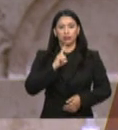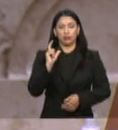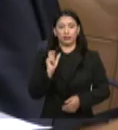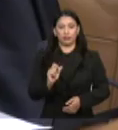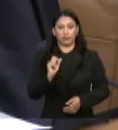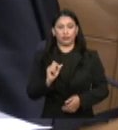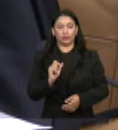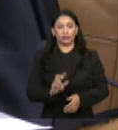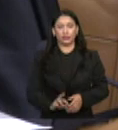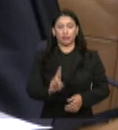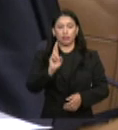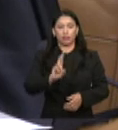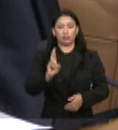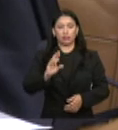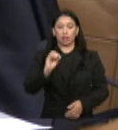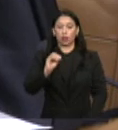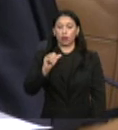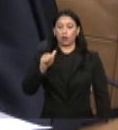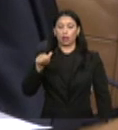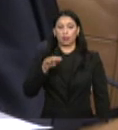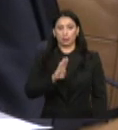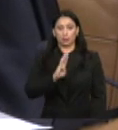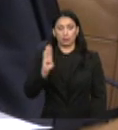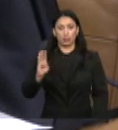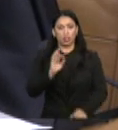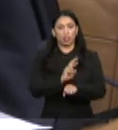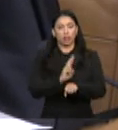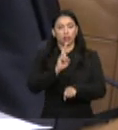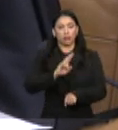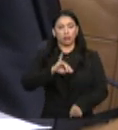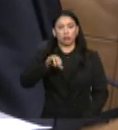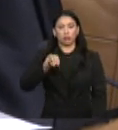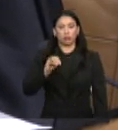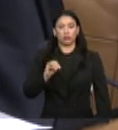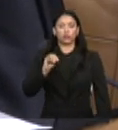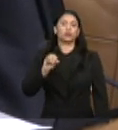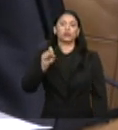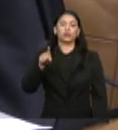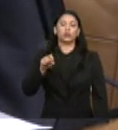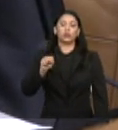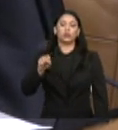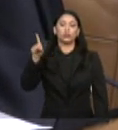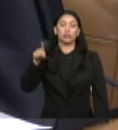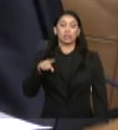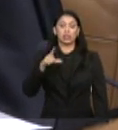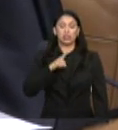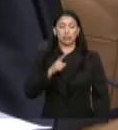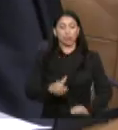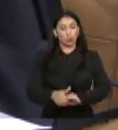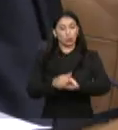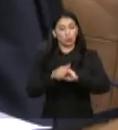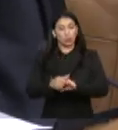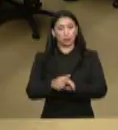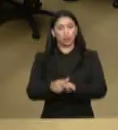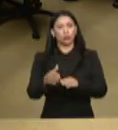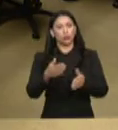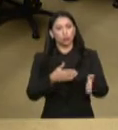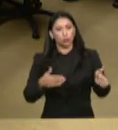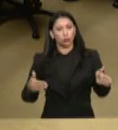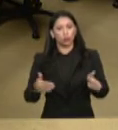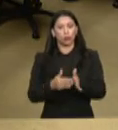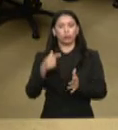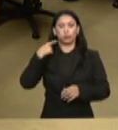do Conselho Federal da Ordem dos Advogados do Brasil Doutor José Alberto Simonetti a pessoa de quem cumprimento todos os